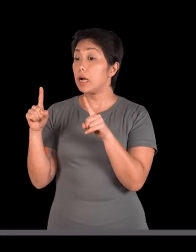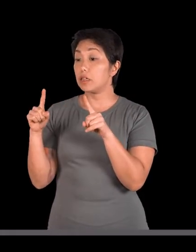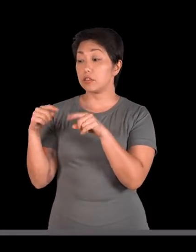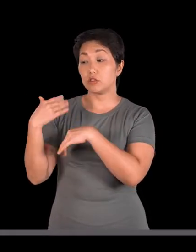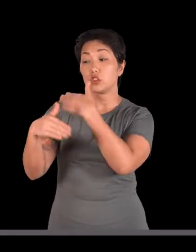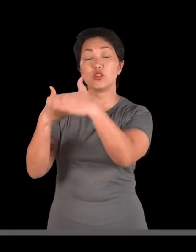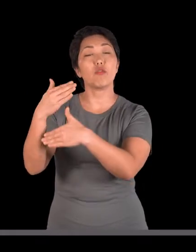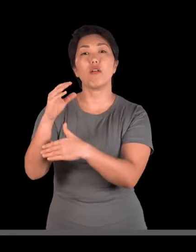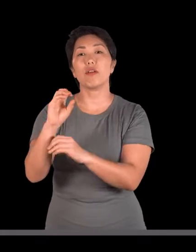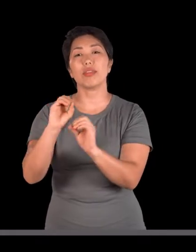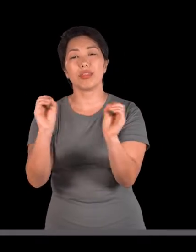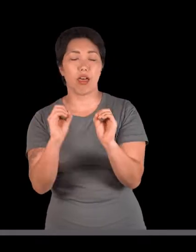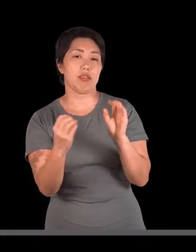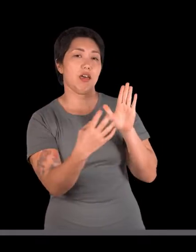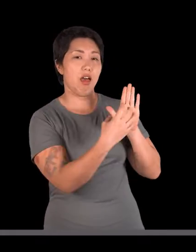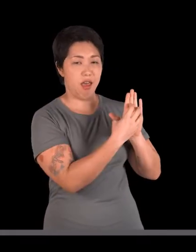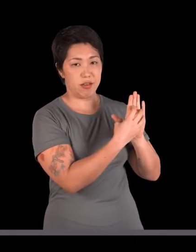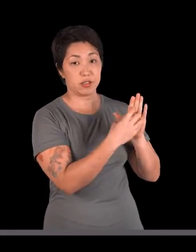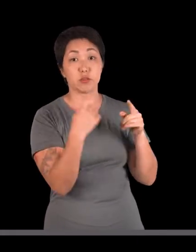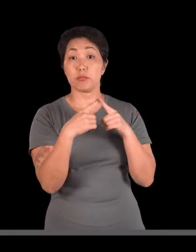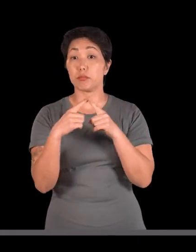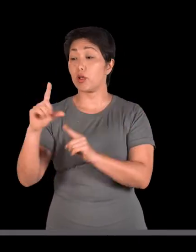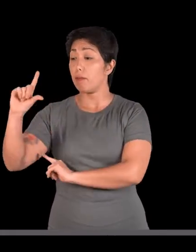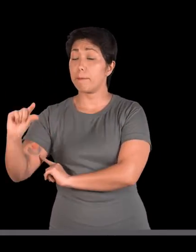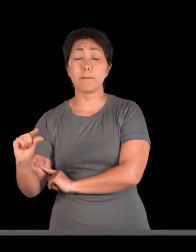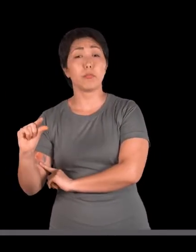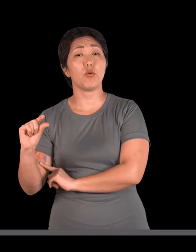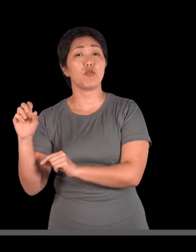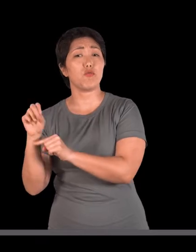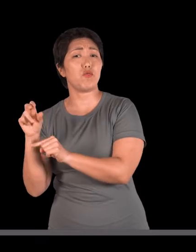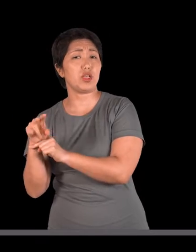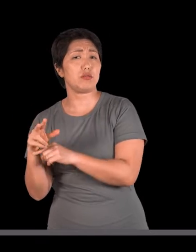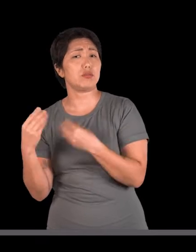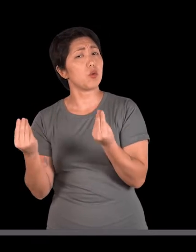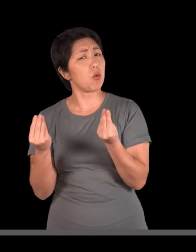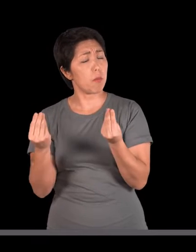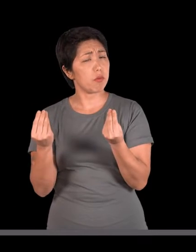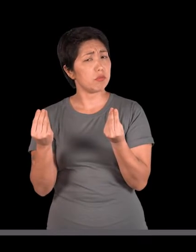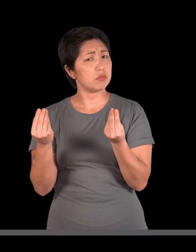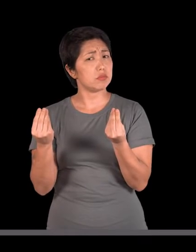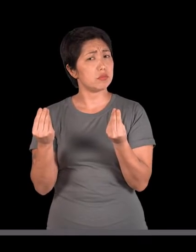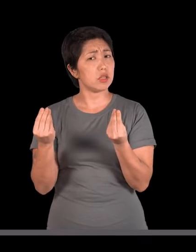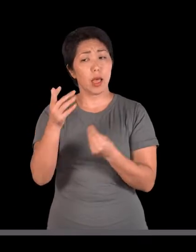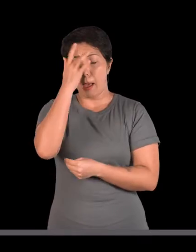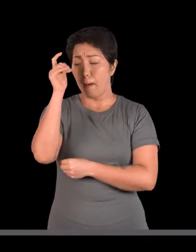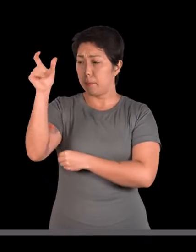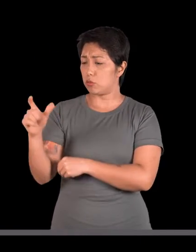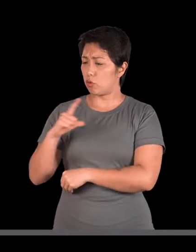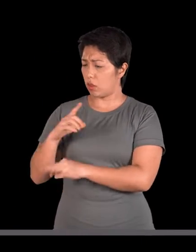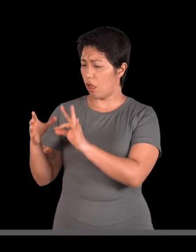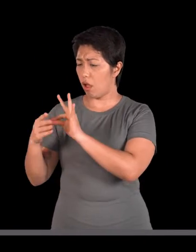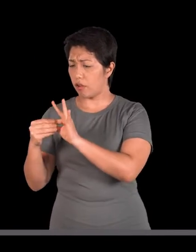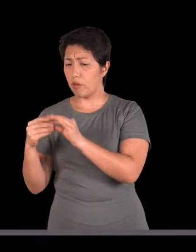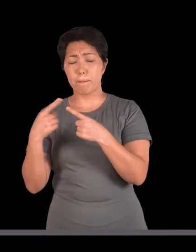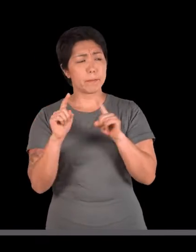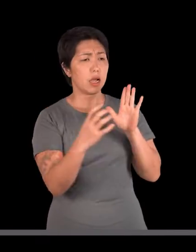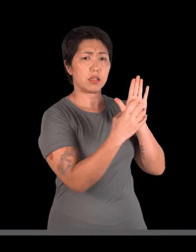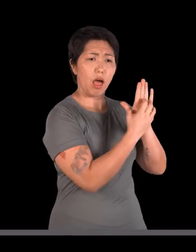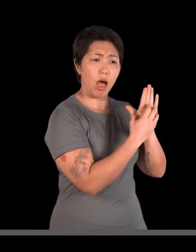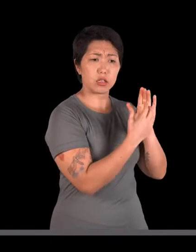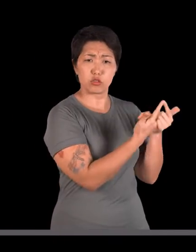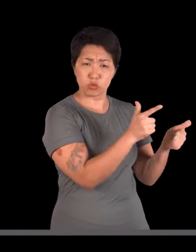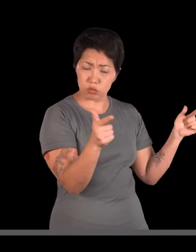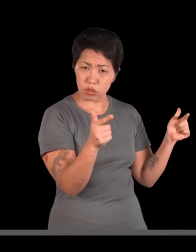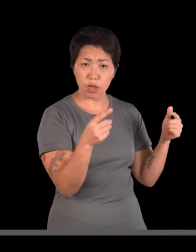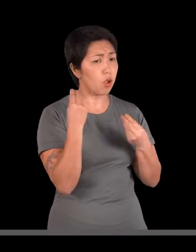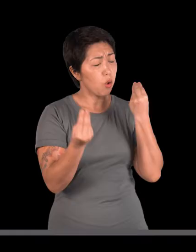a desenvolver a AIDS. Então, nem todo mundo que tem HIV tem AIDS. Fala, ué? Pelo fato de que ela iniciou esse tratamento